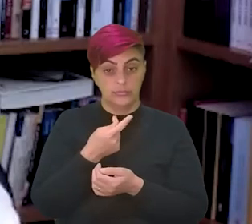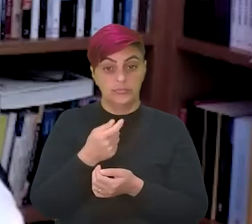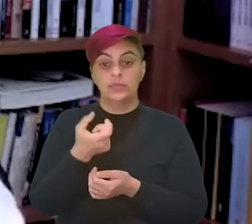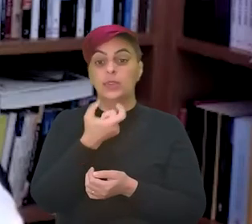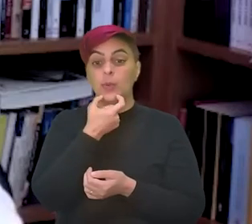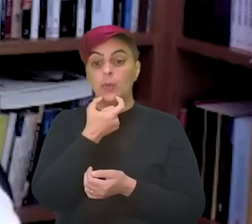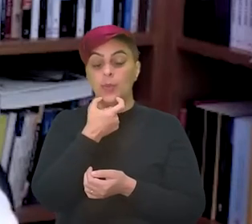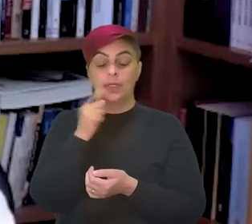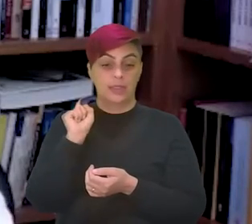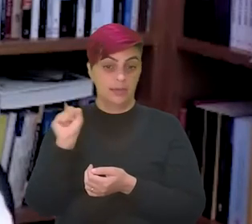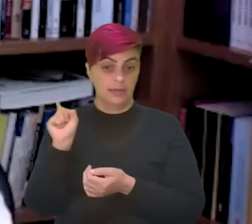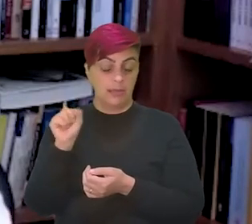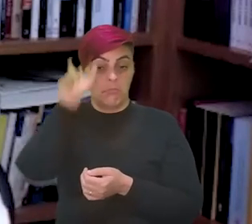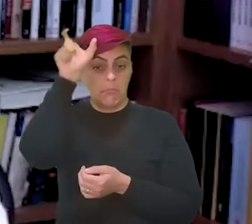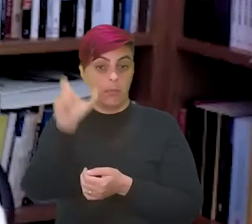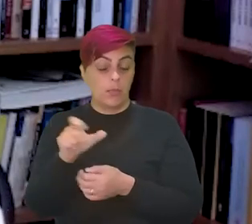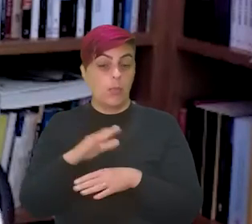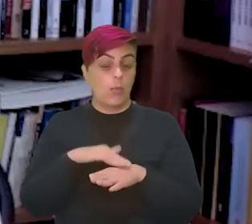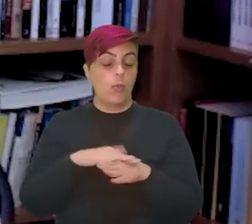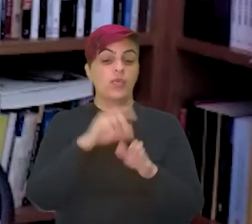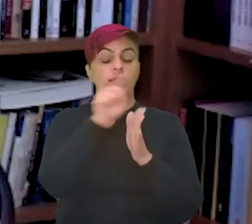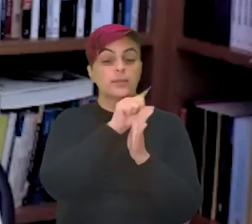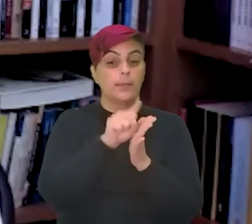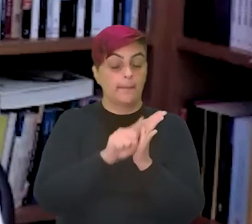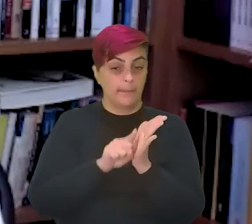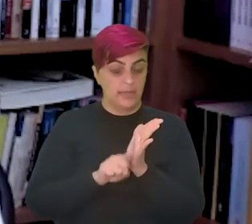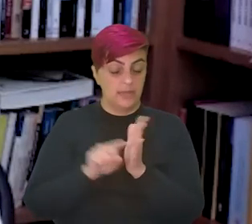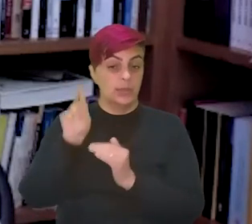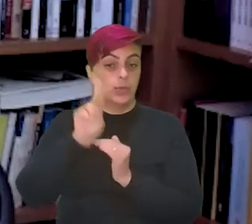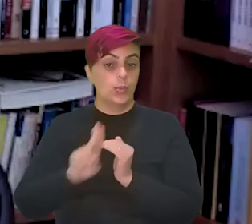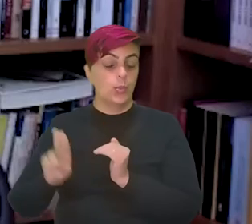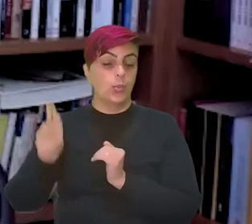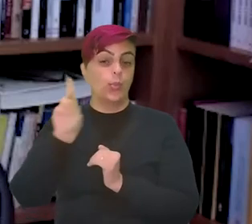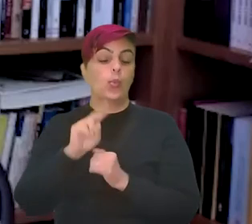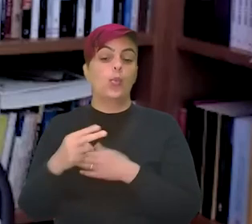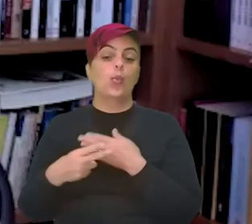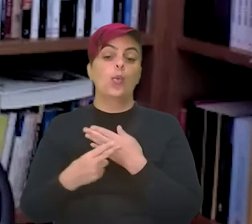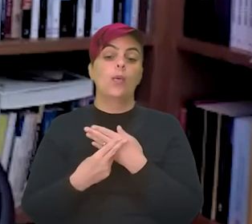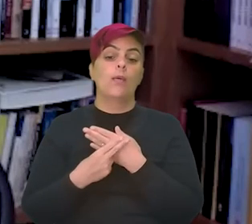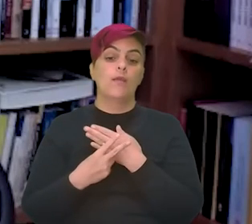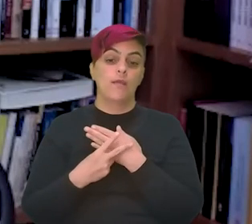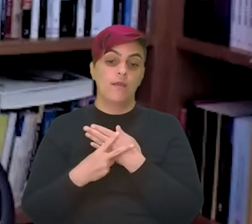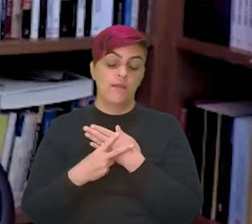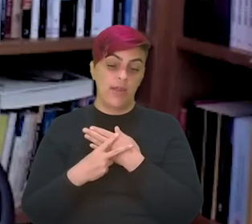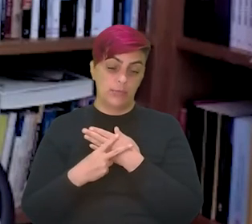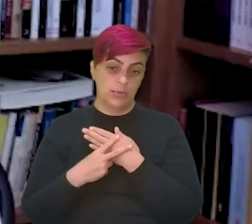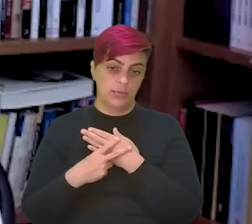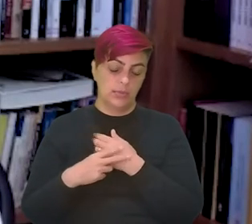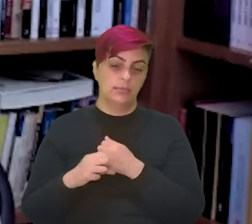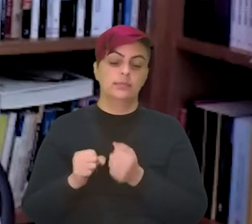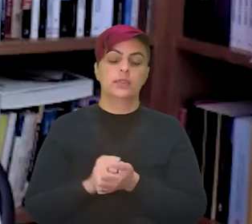que na própria Inglaterra, quem fazia pesquisa de campo usava o verbo